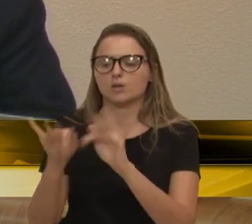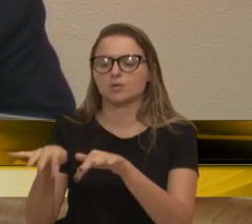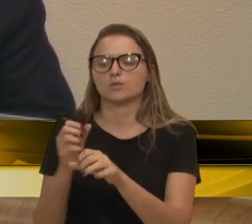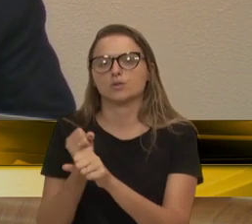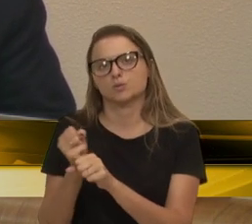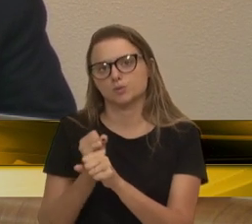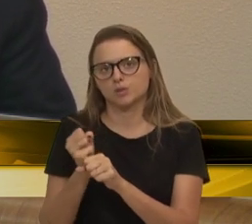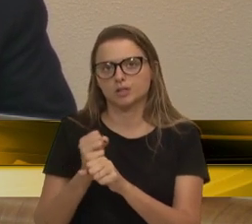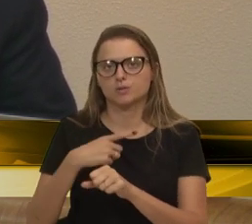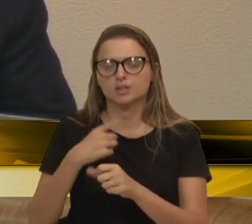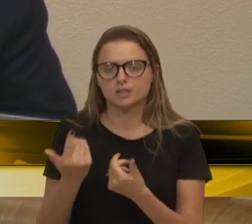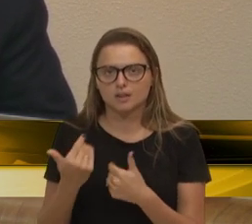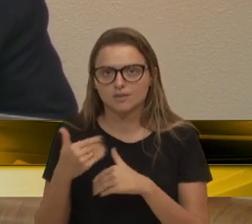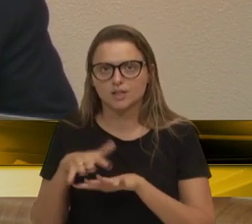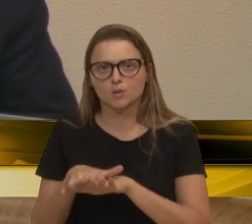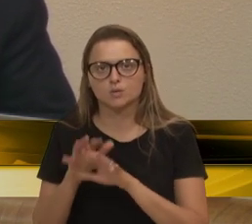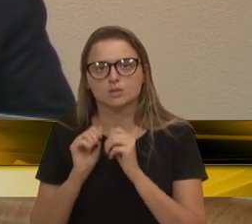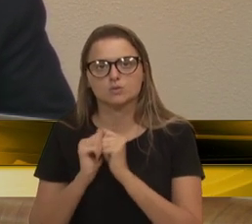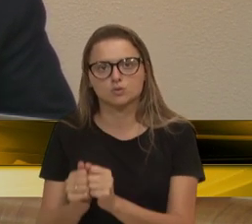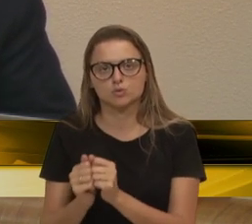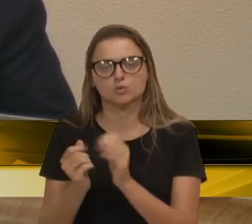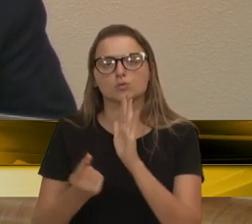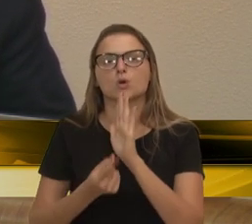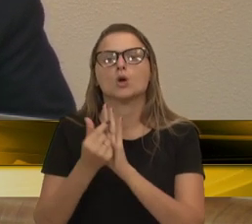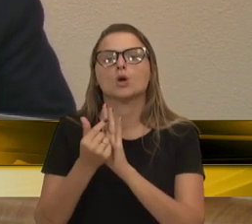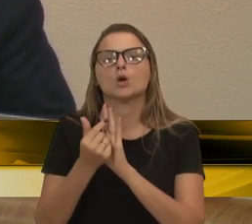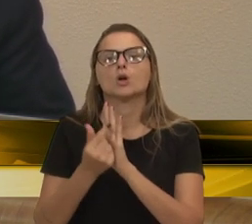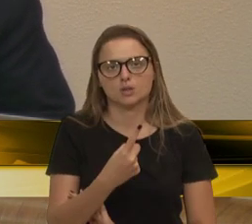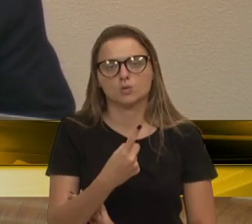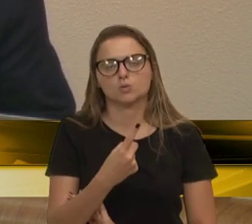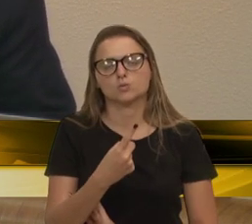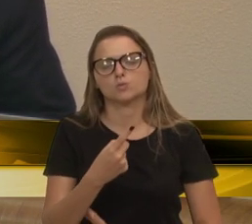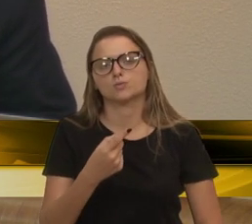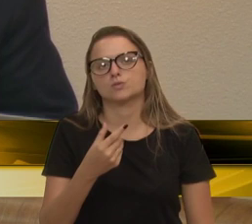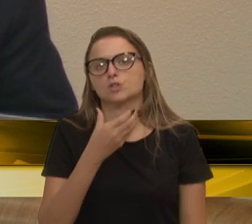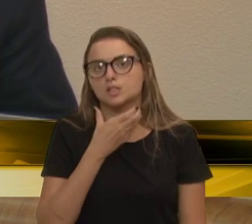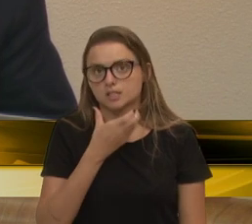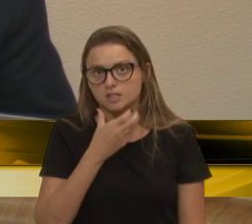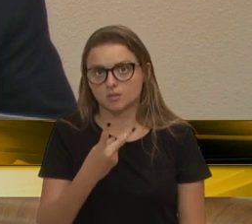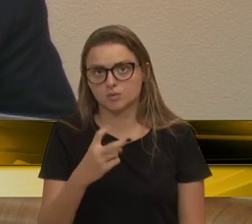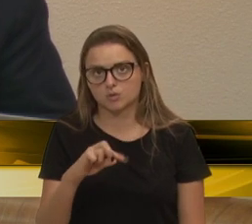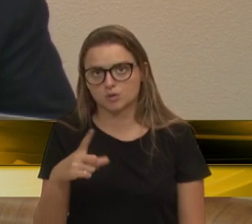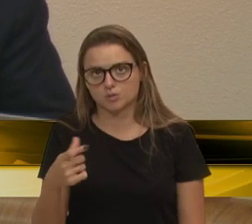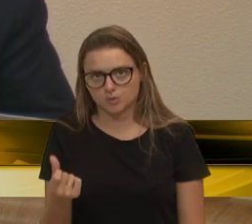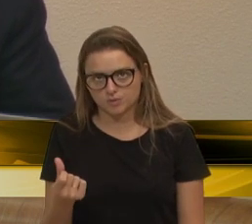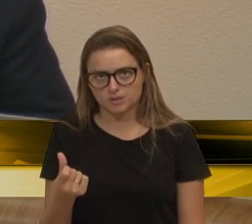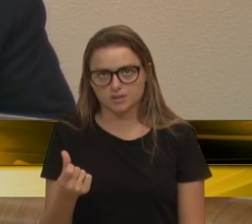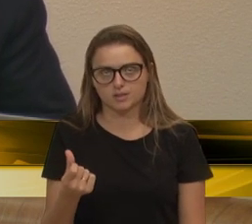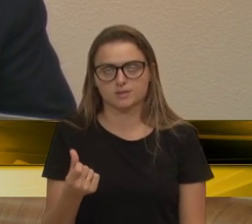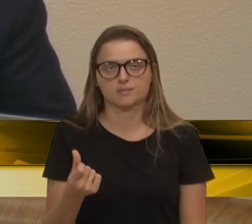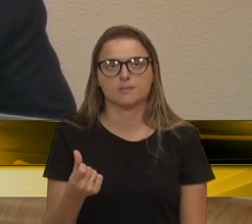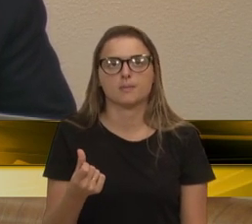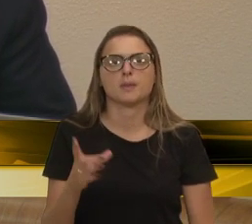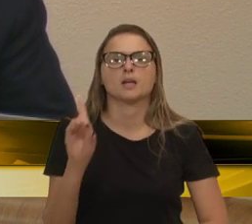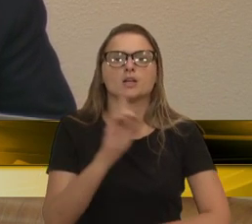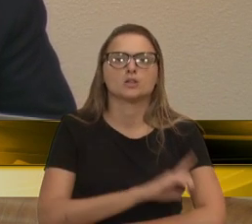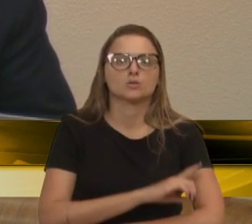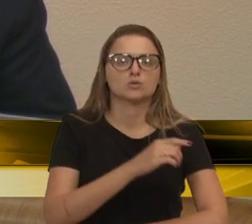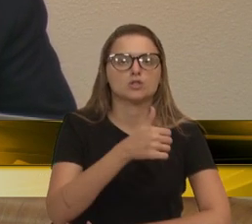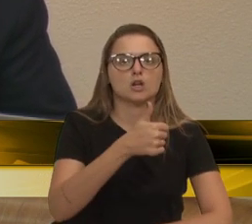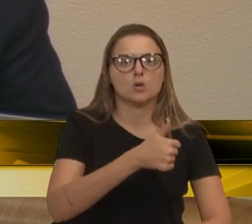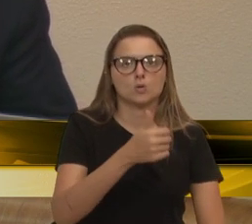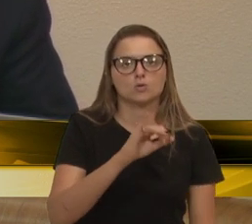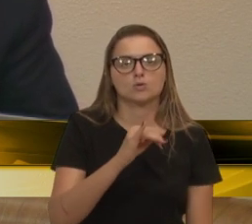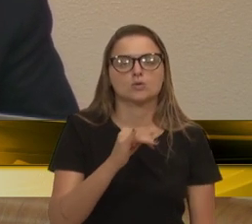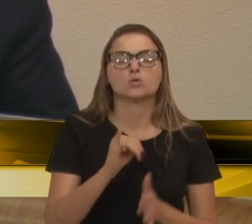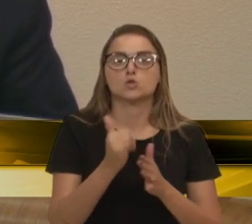que foi incluído no orçamento, neste caso, 31/2/2016. A mora desde 1 de janeiro